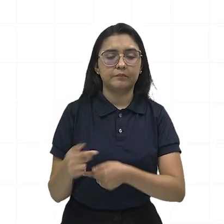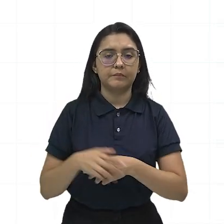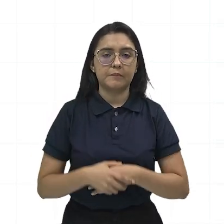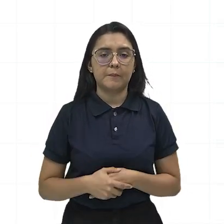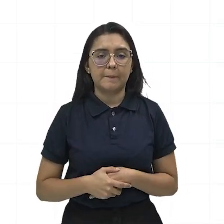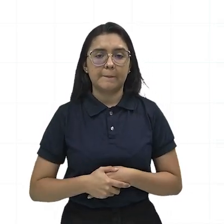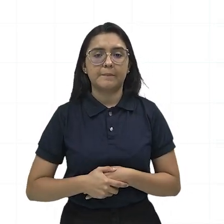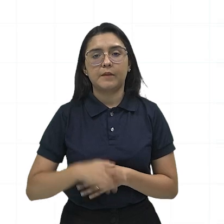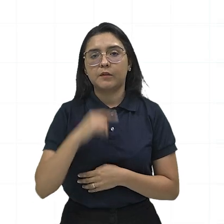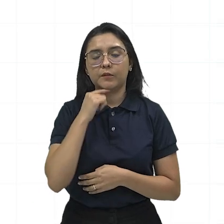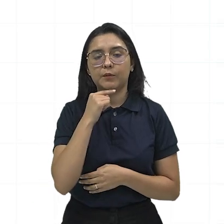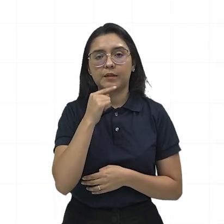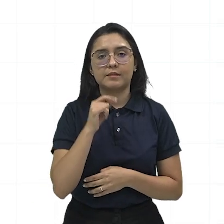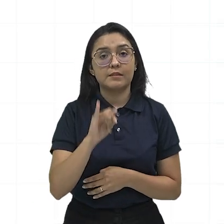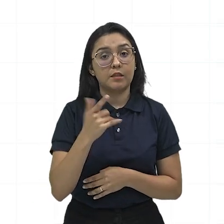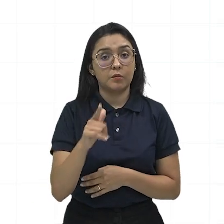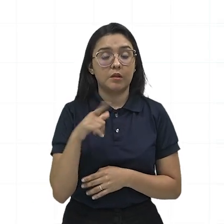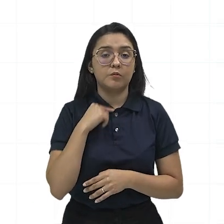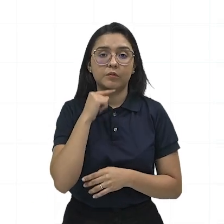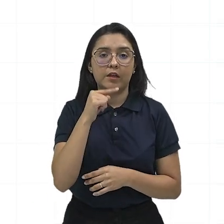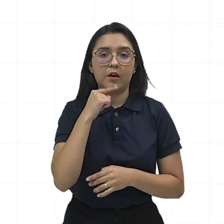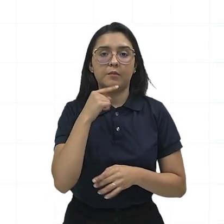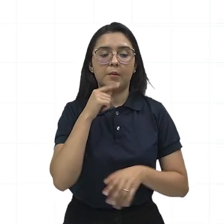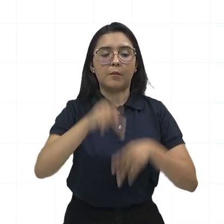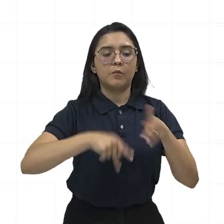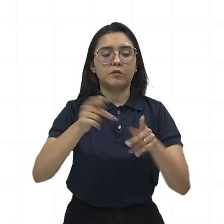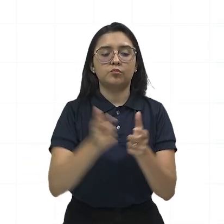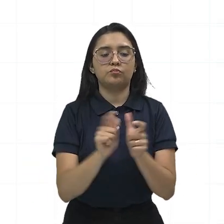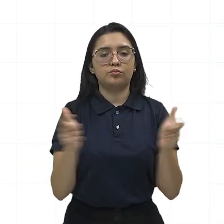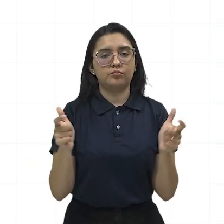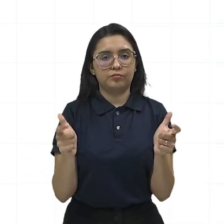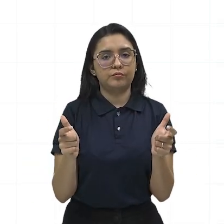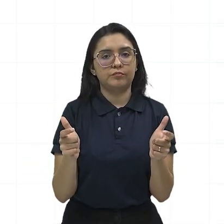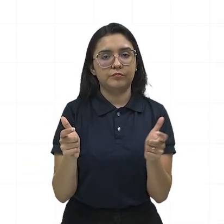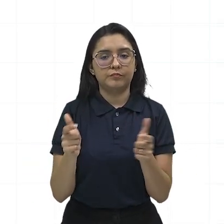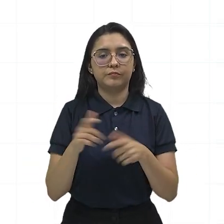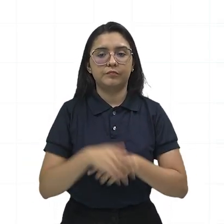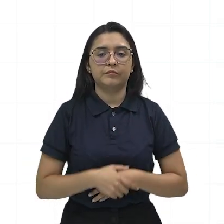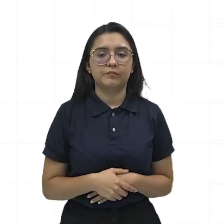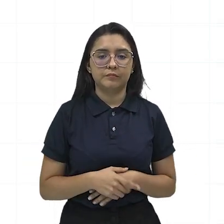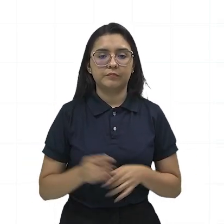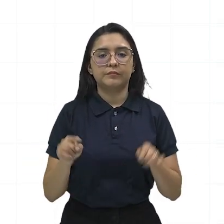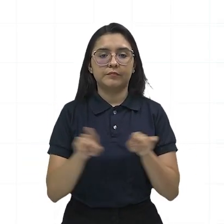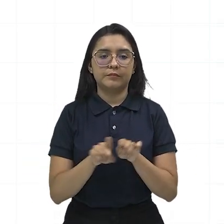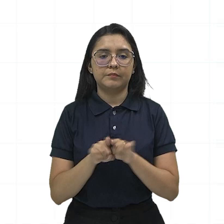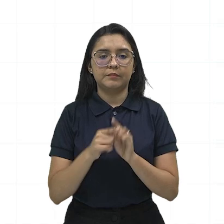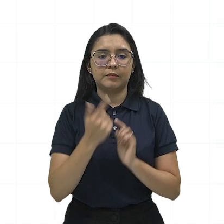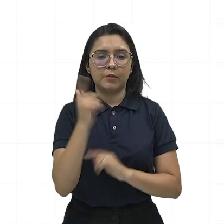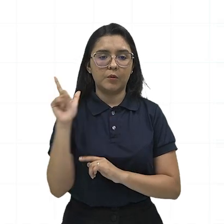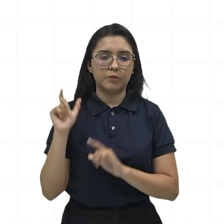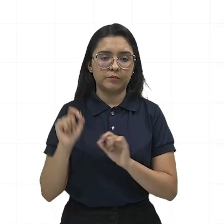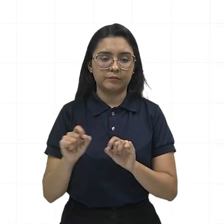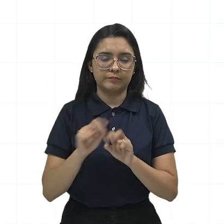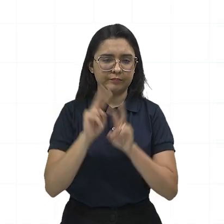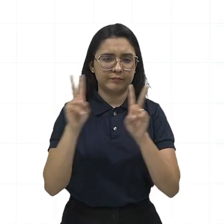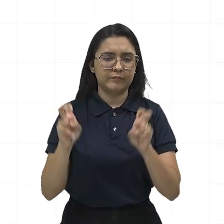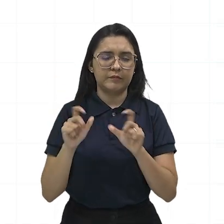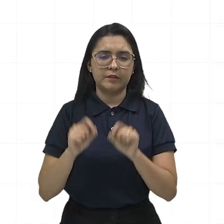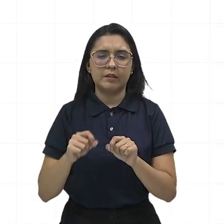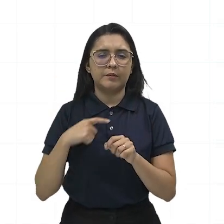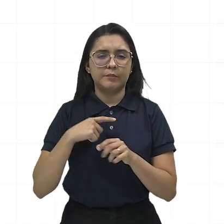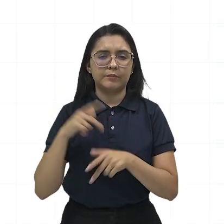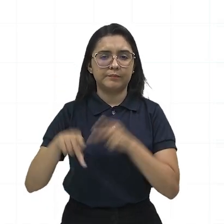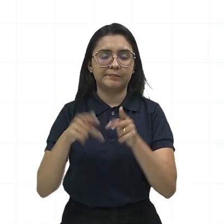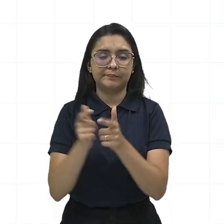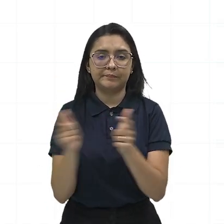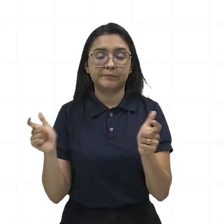a população crescer. E aí temos um outro termo ligado ao crescimento, que é a natalidade, né? O índice de natalidade. Voltando